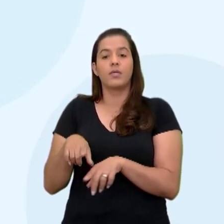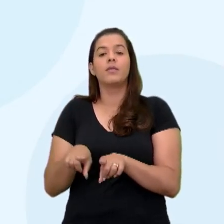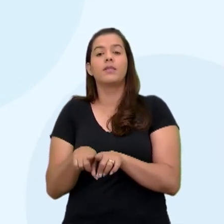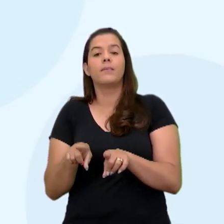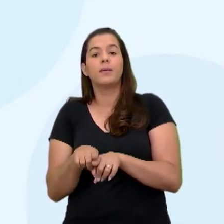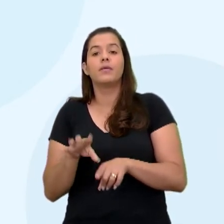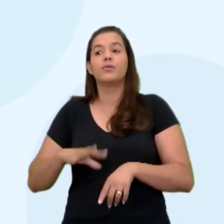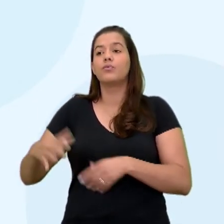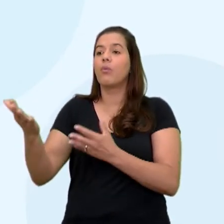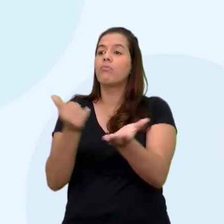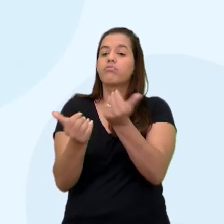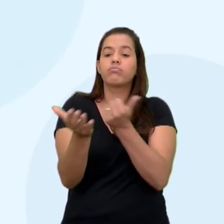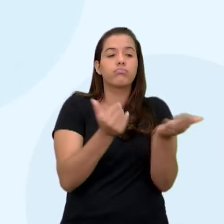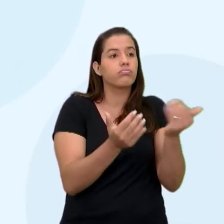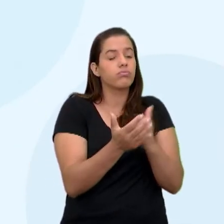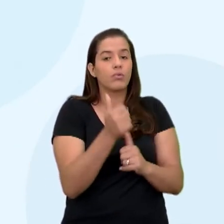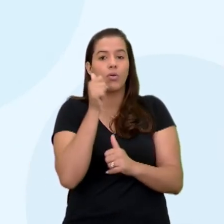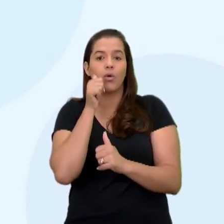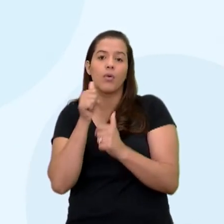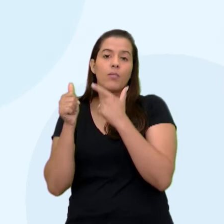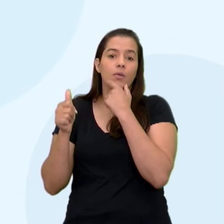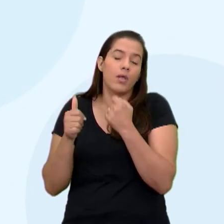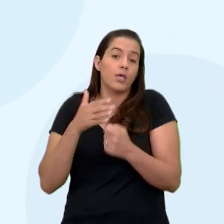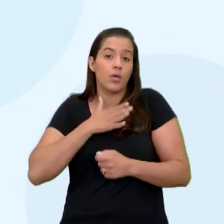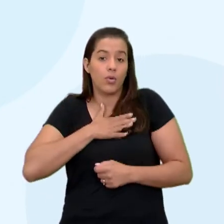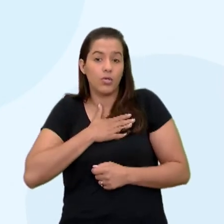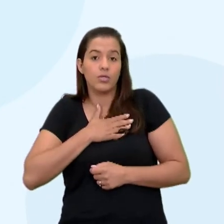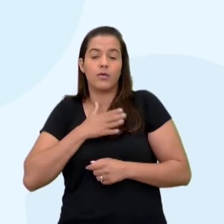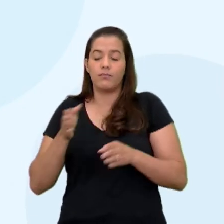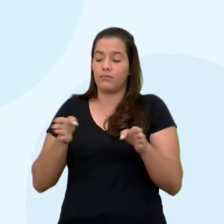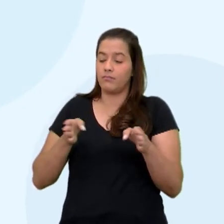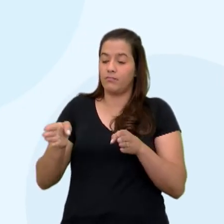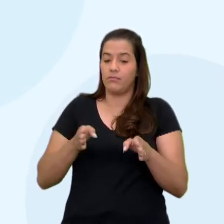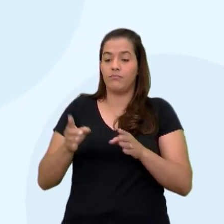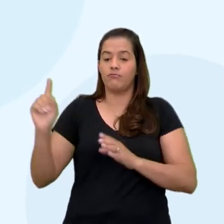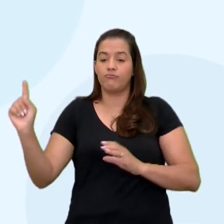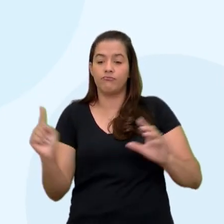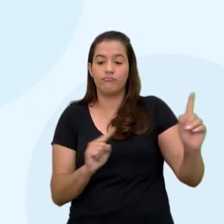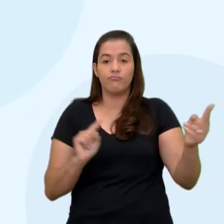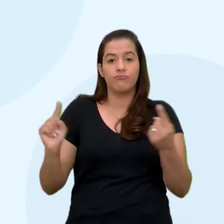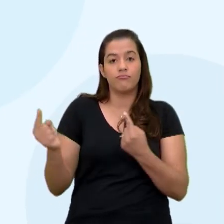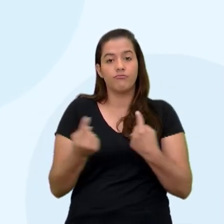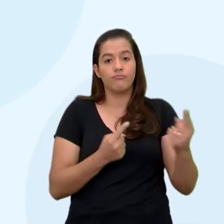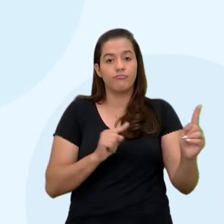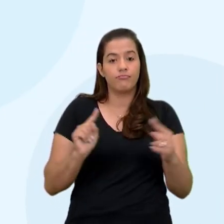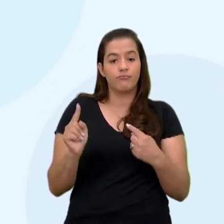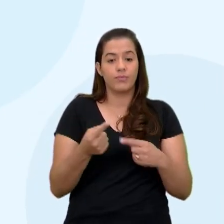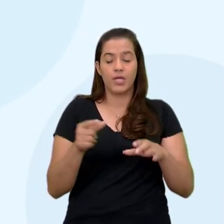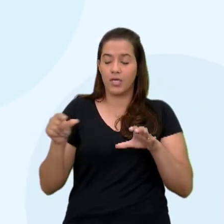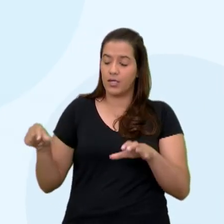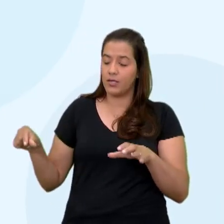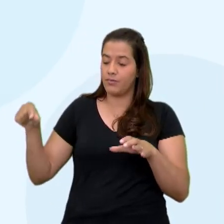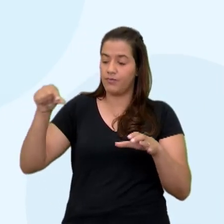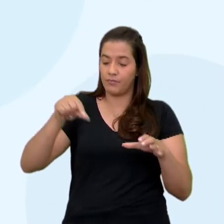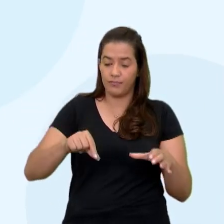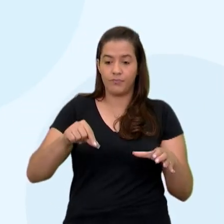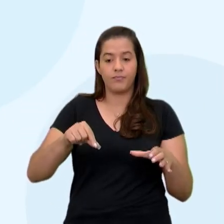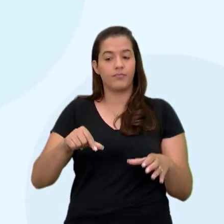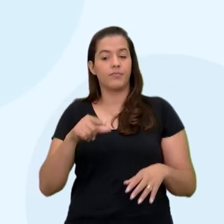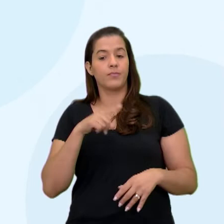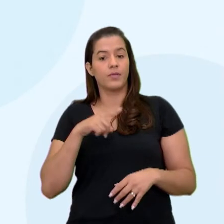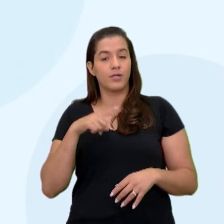juntavam-se os garotos e garotas que curtiam, naquela época era vinil, eita tempo bom,